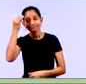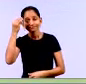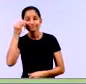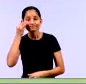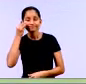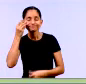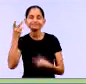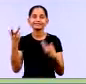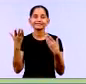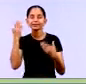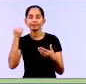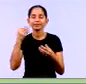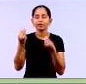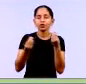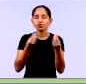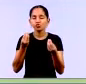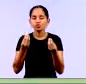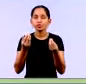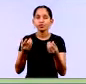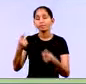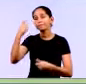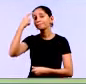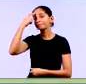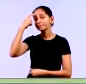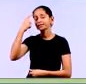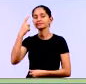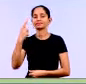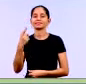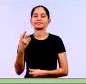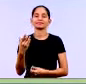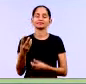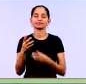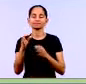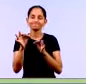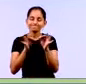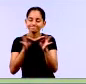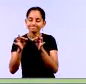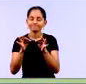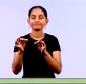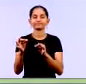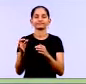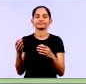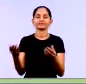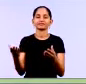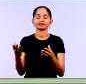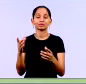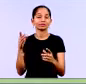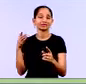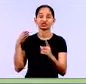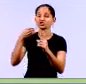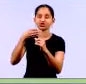tá? Eu tenho que ratear. Vou ter uma dificuldade na determinação da